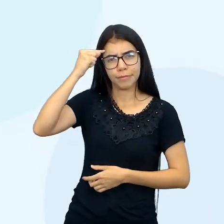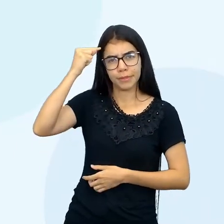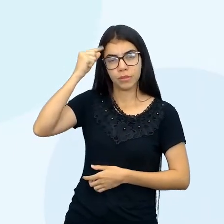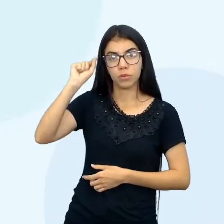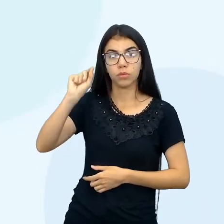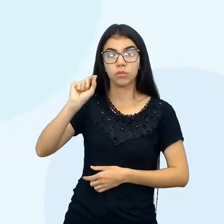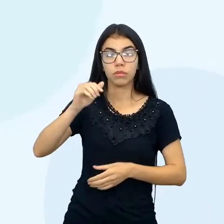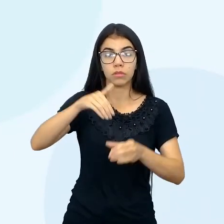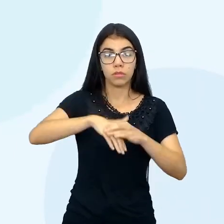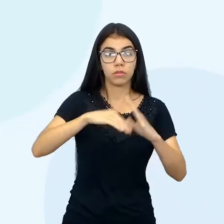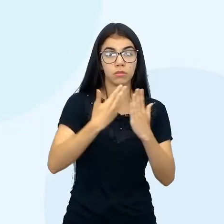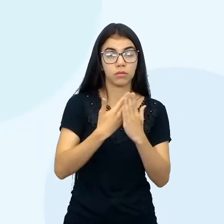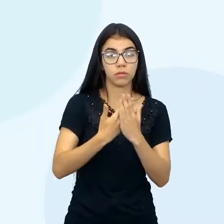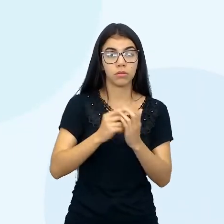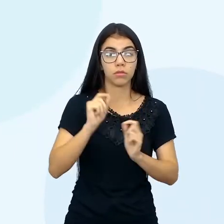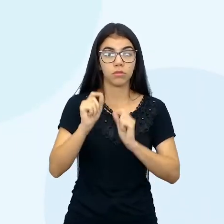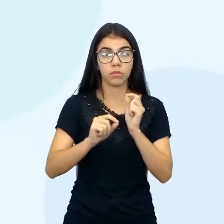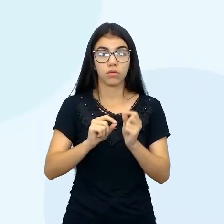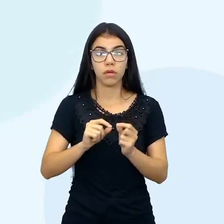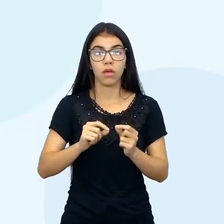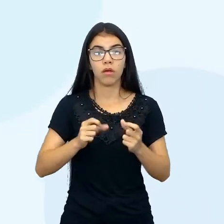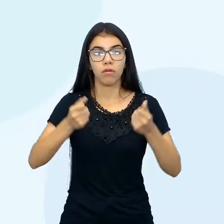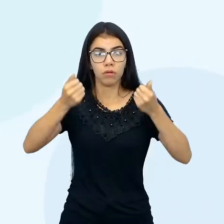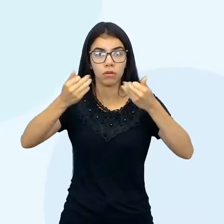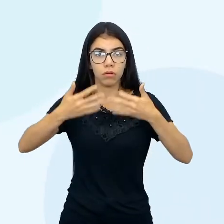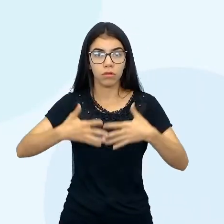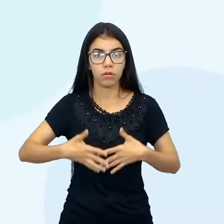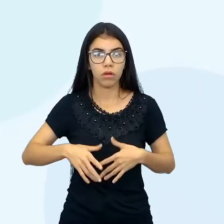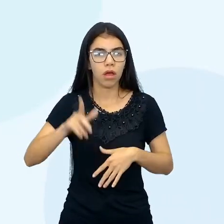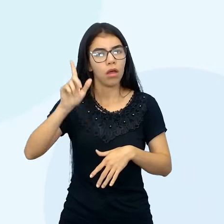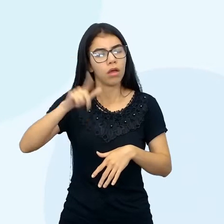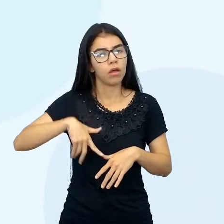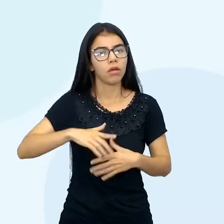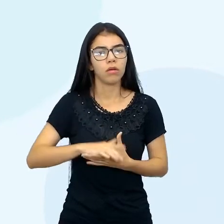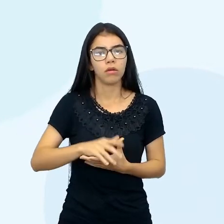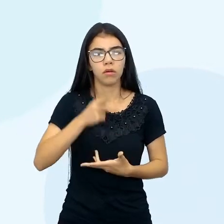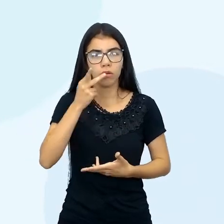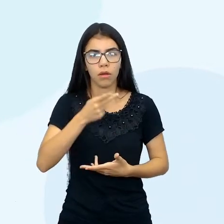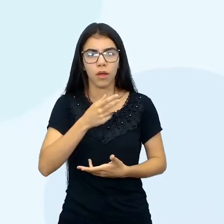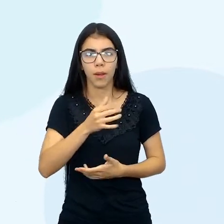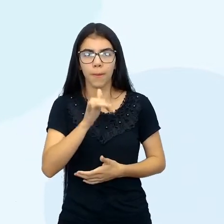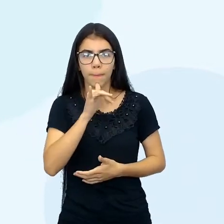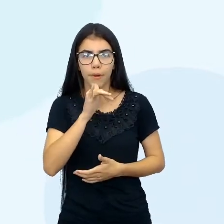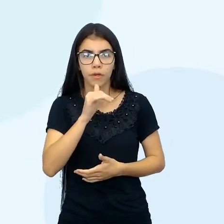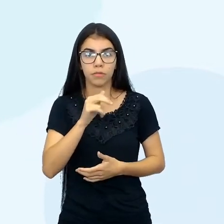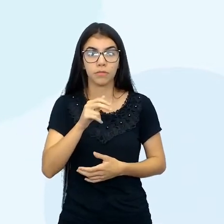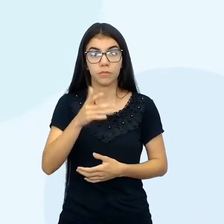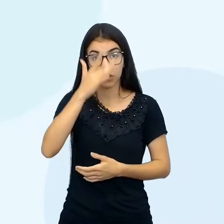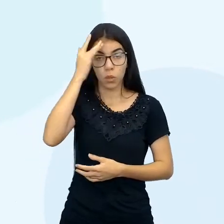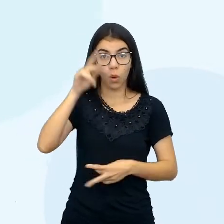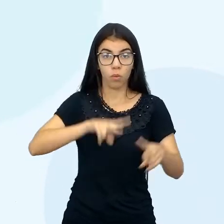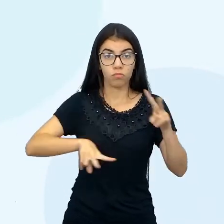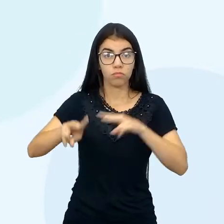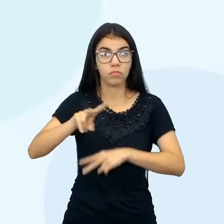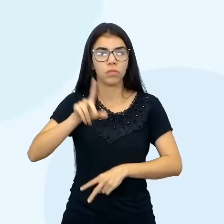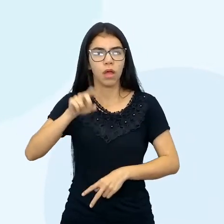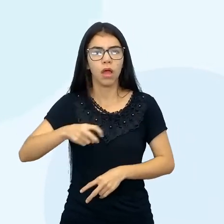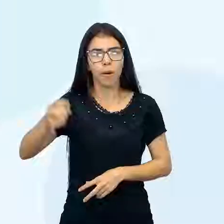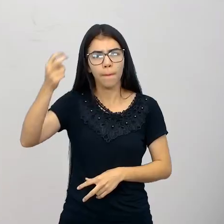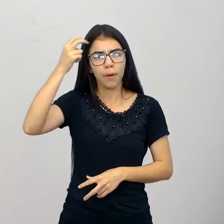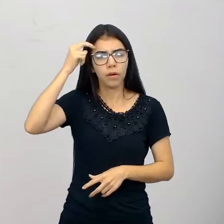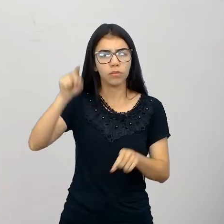na escola, eu vou falar de maneira muito honesta com quem está assistindo, porque eu falo de uma cultura